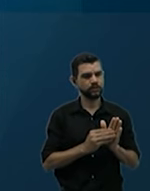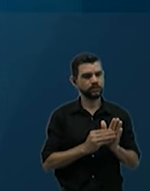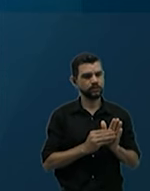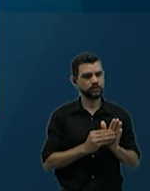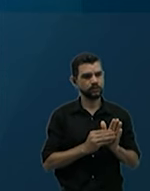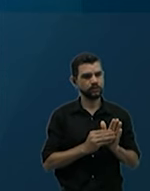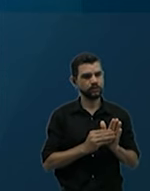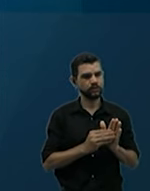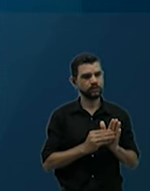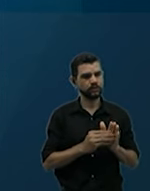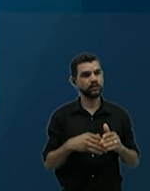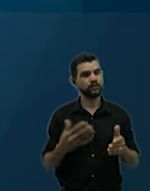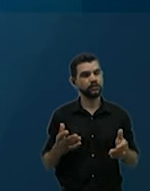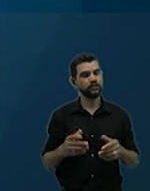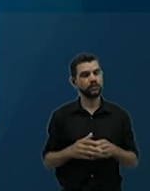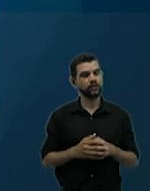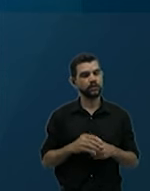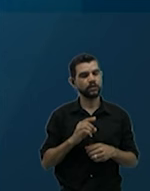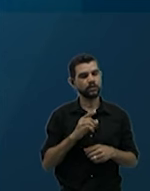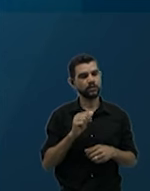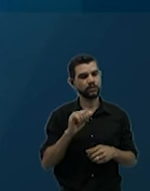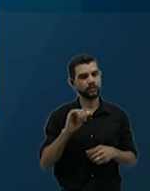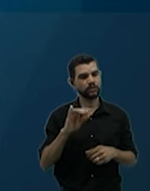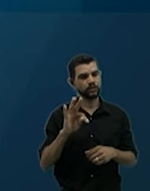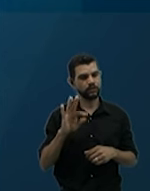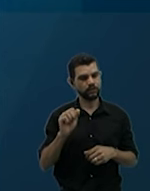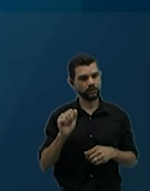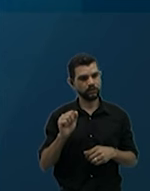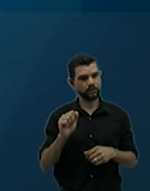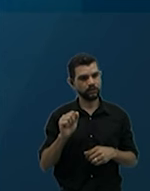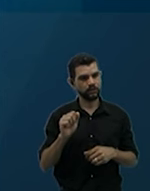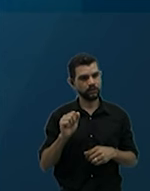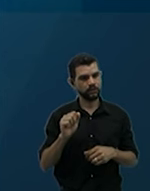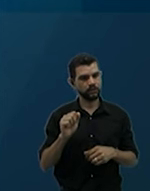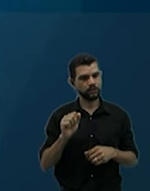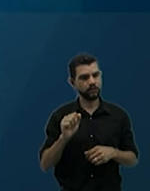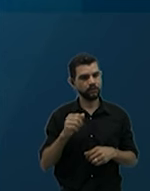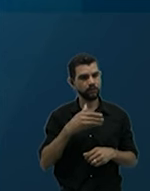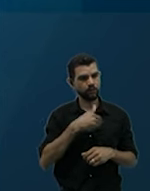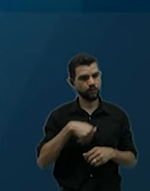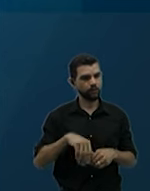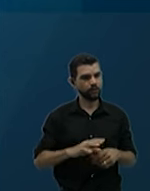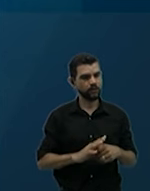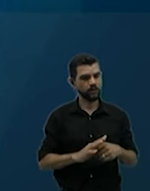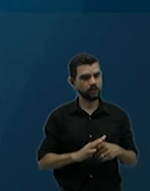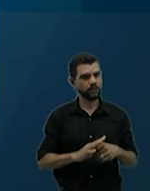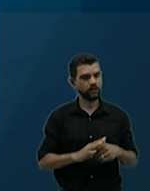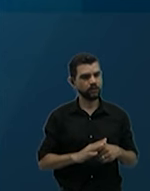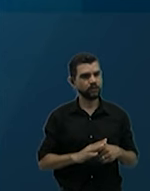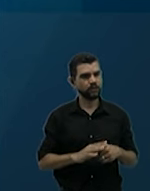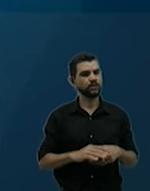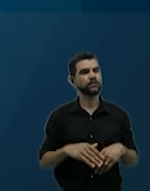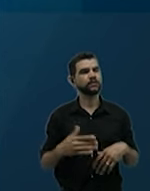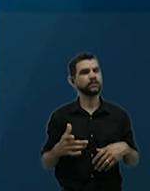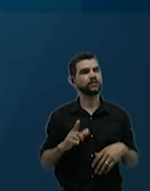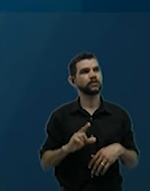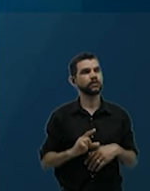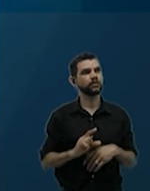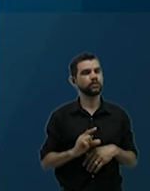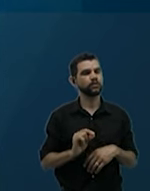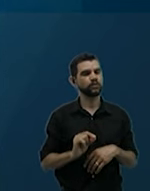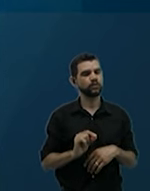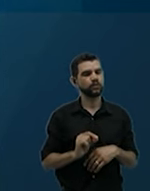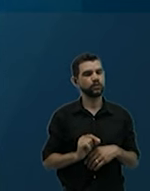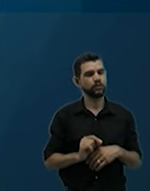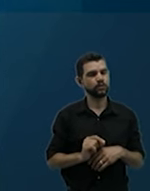públicas, muitas vezes tentam alegar, com todas as vênias, com todo respeito, um eventual, que não se aplica ao caso, lógico, estamos falando do judiciário,